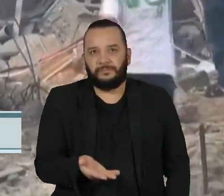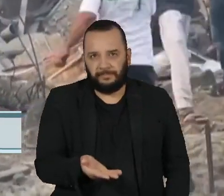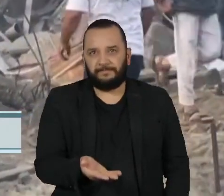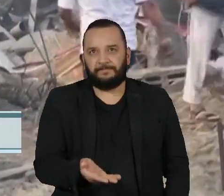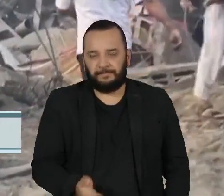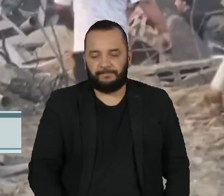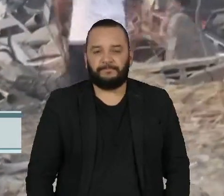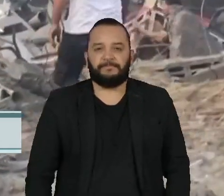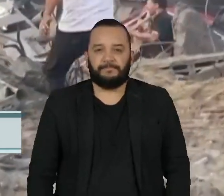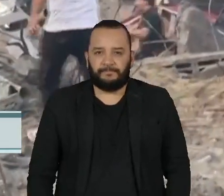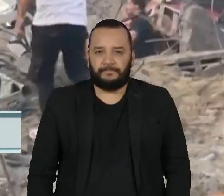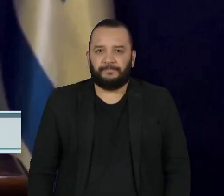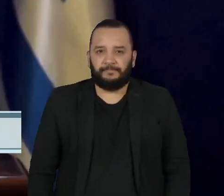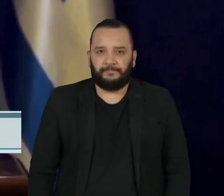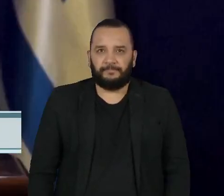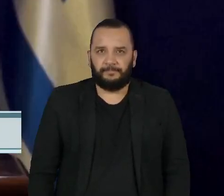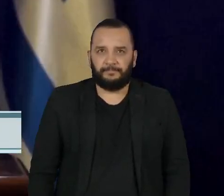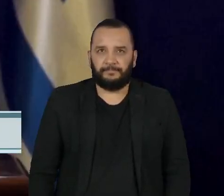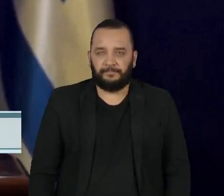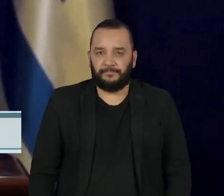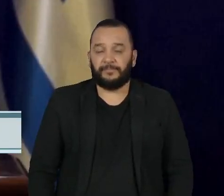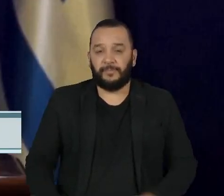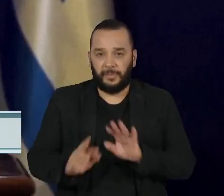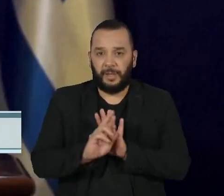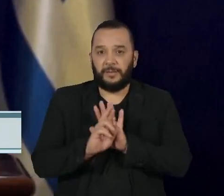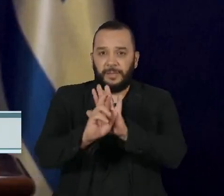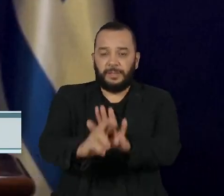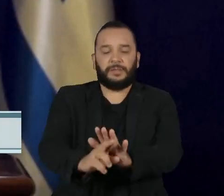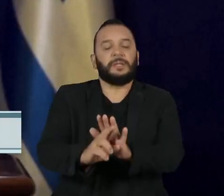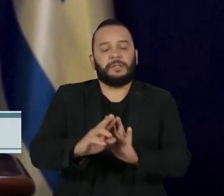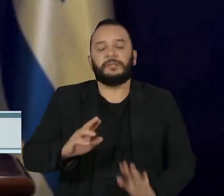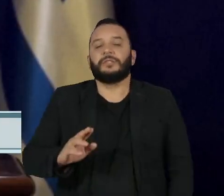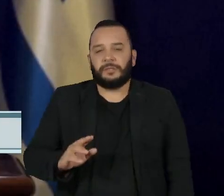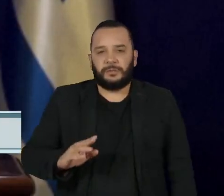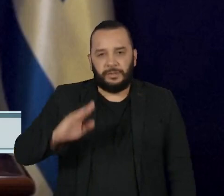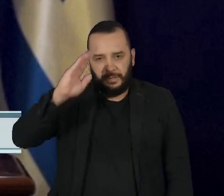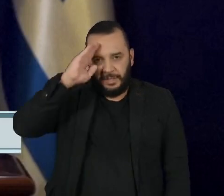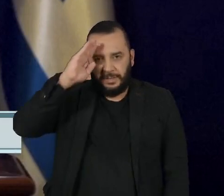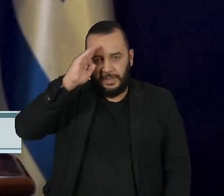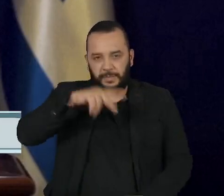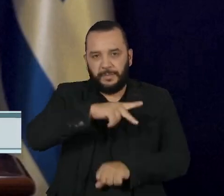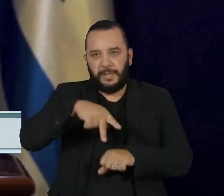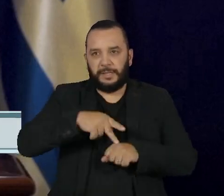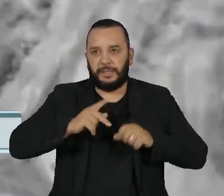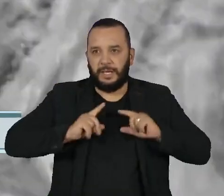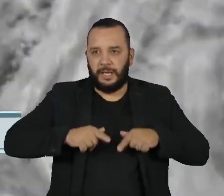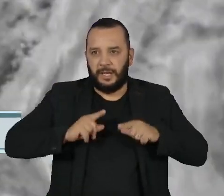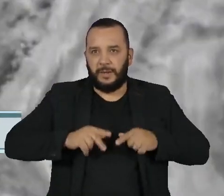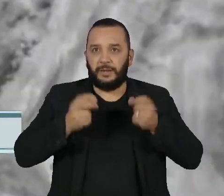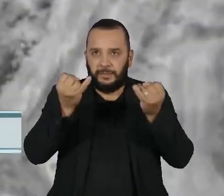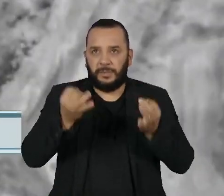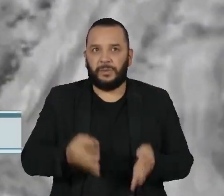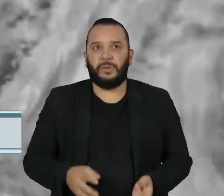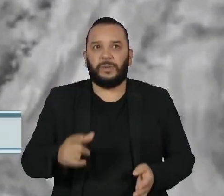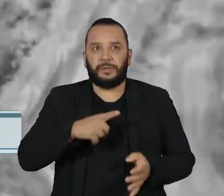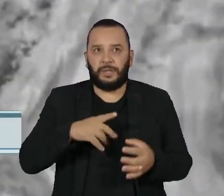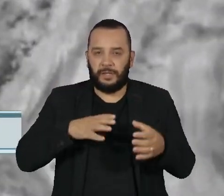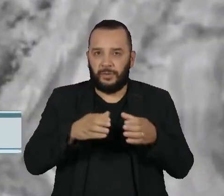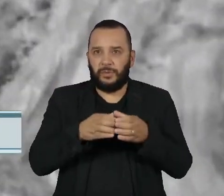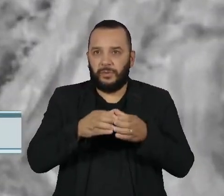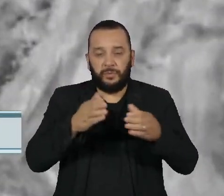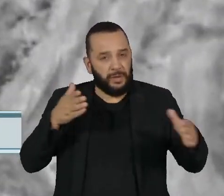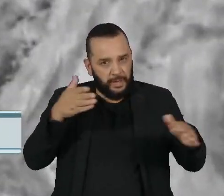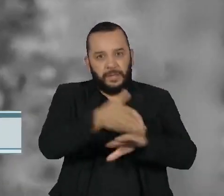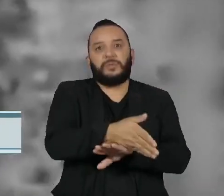indiscriminadamente o porta-voz do exército israelense confirmou que já há tropas em Gaza ainda em